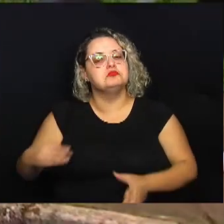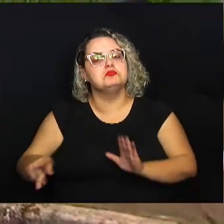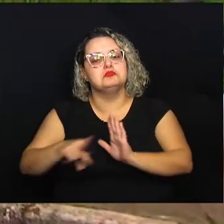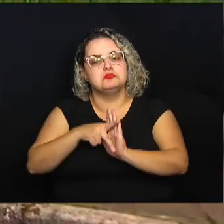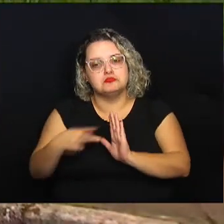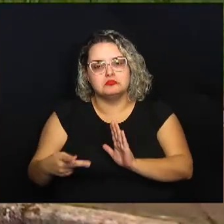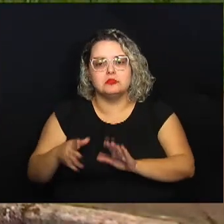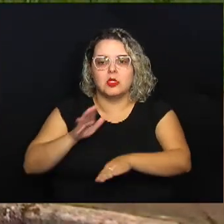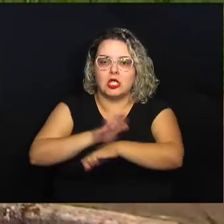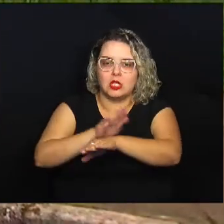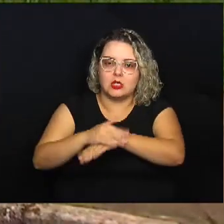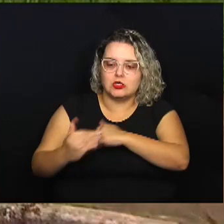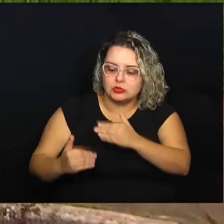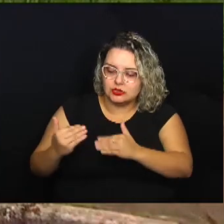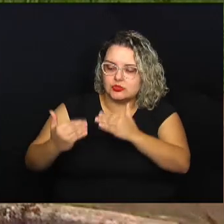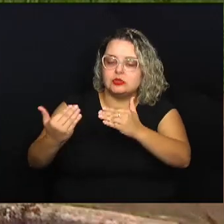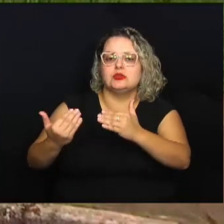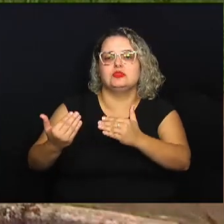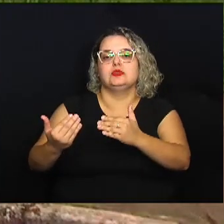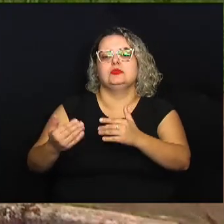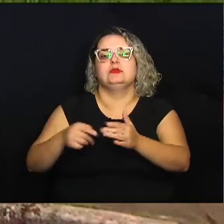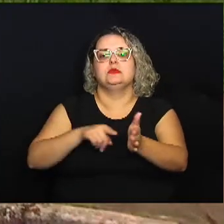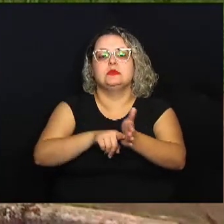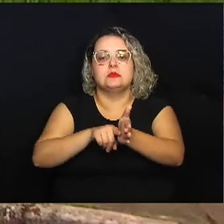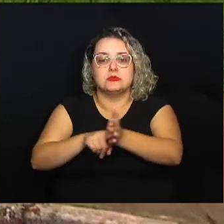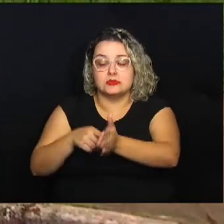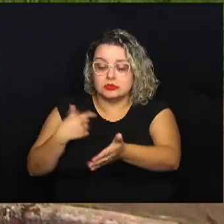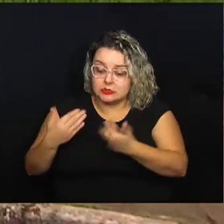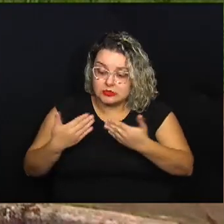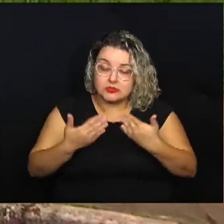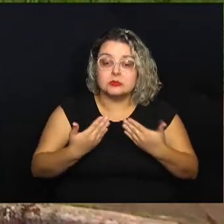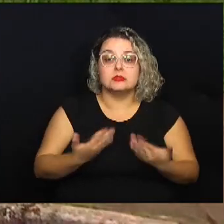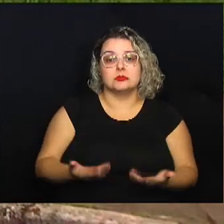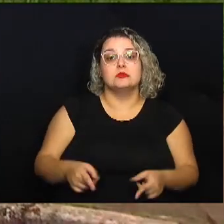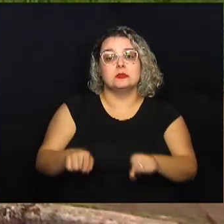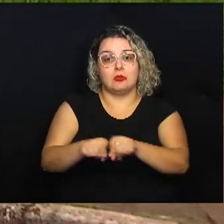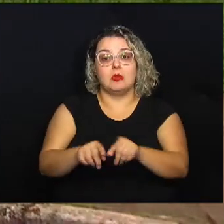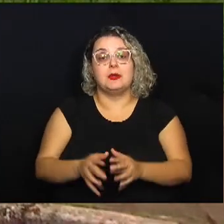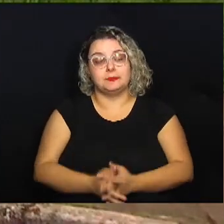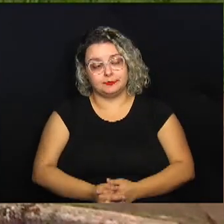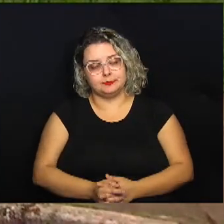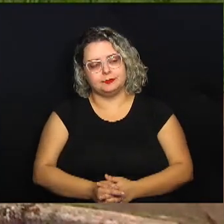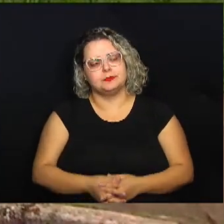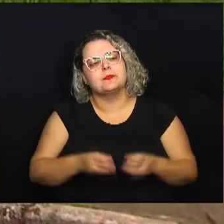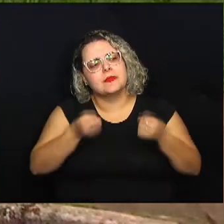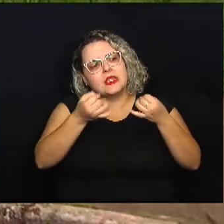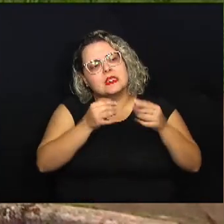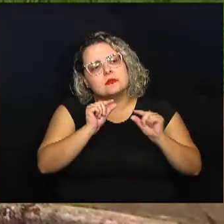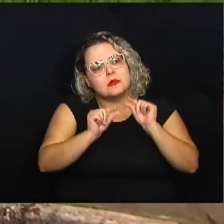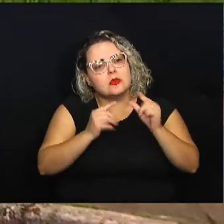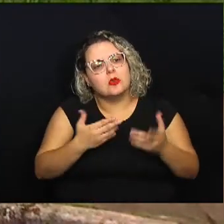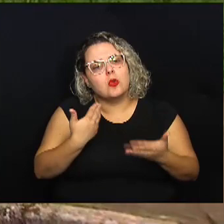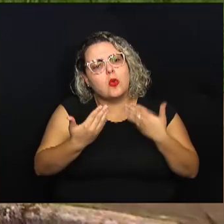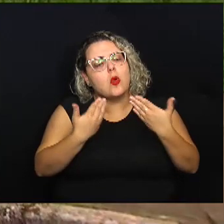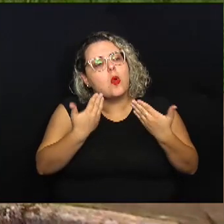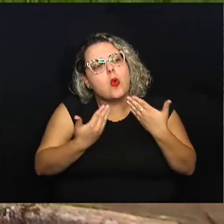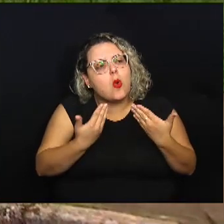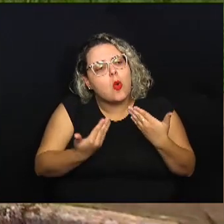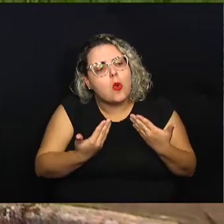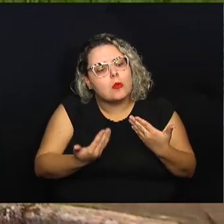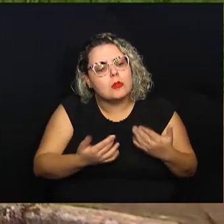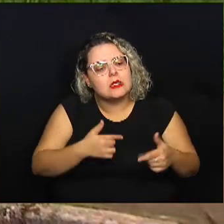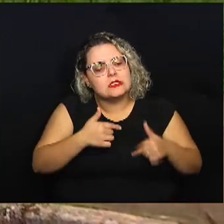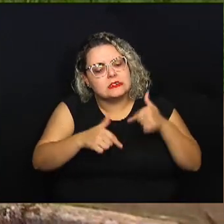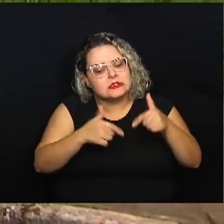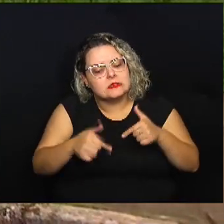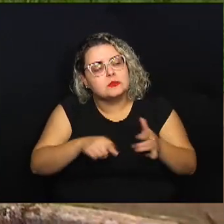e tudo mais, né? A gente faz umas pesquisas, conversas e diálogos também. Explica um pouco como que é esse trabalho, né, nessa extensão,